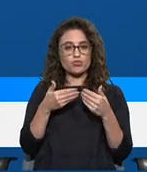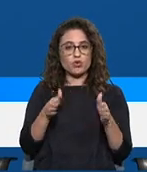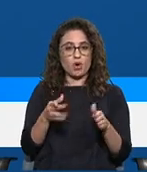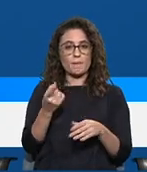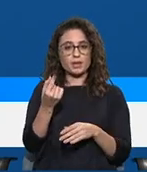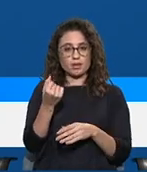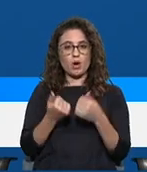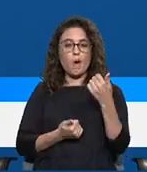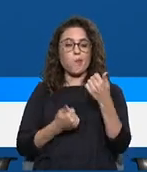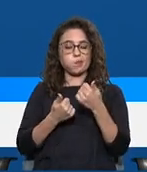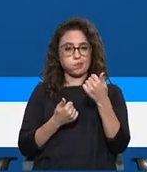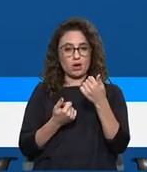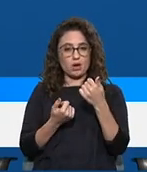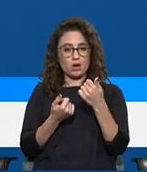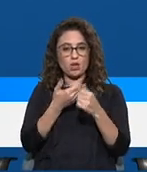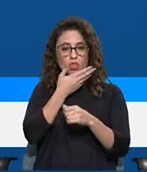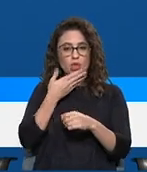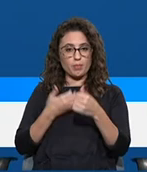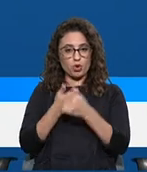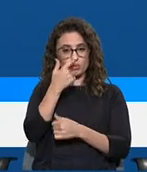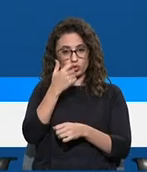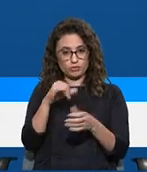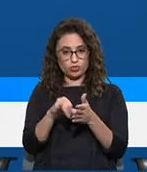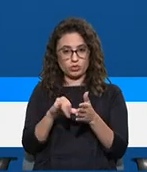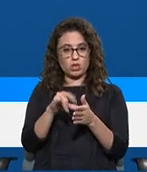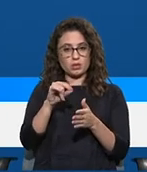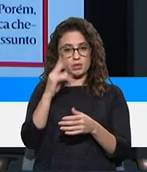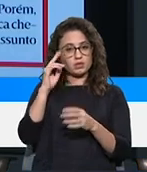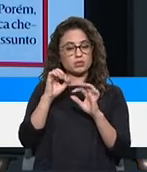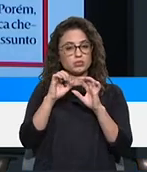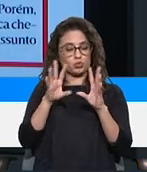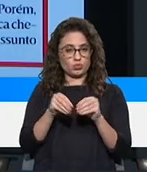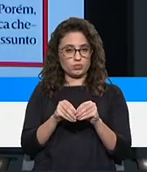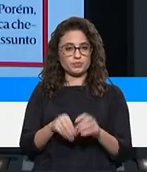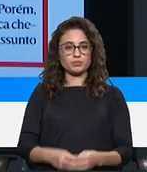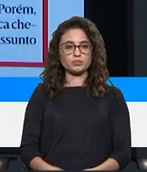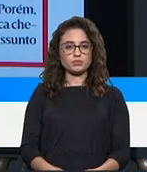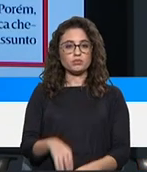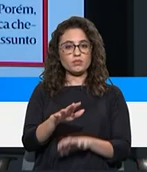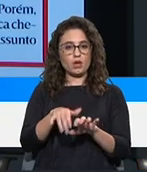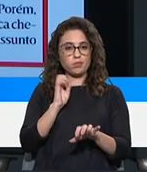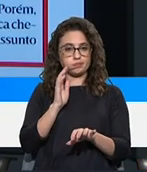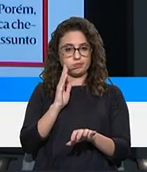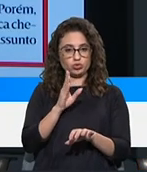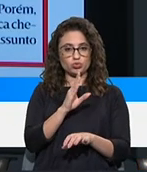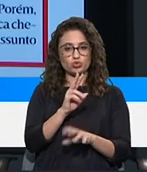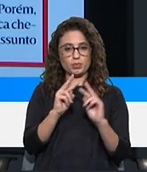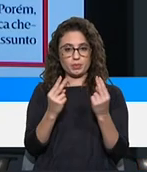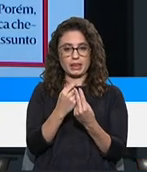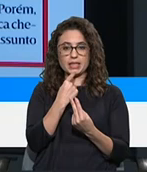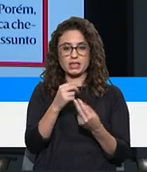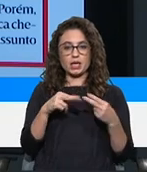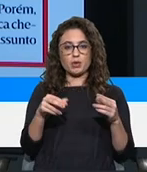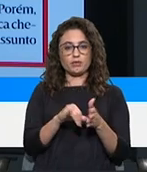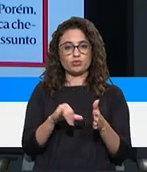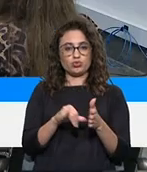mais competitivos, não só para os funchalenses, como também para todos os madeirenses. Nesta conferência, o JPP disse que a Câmara do Funchal